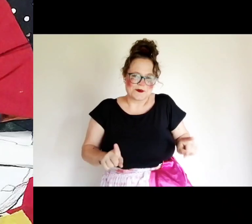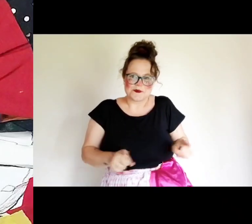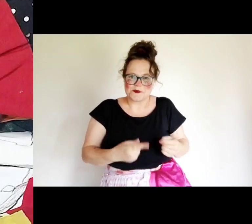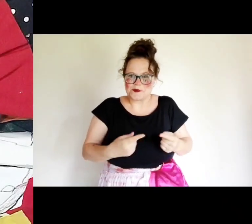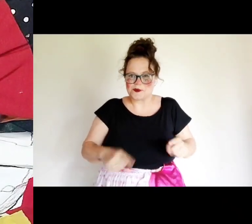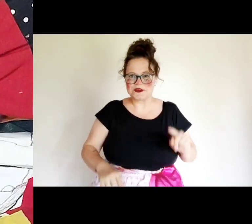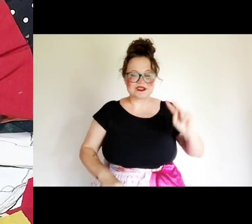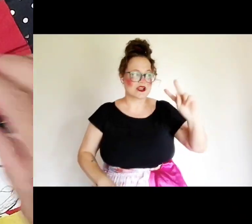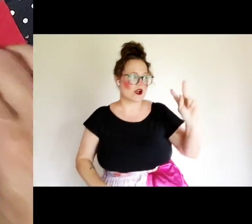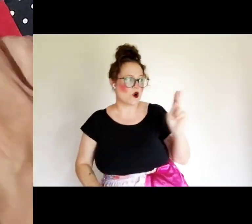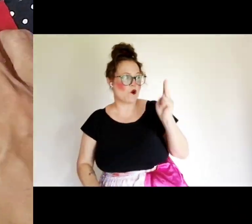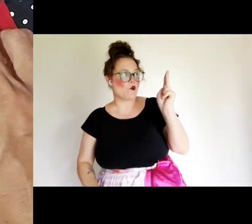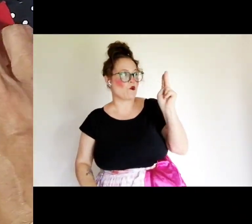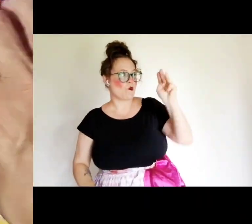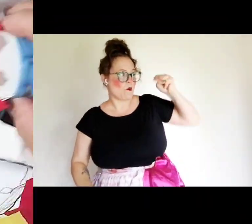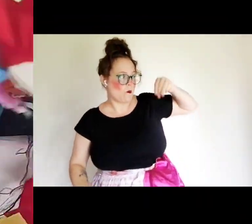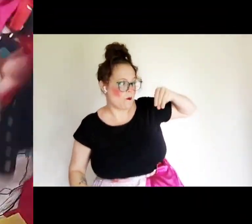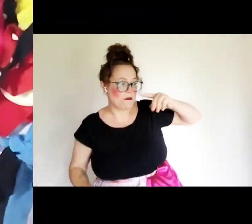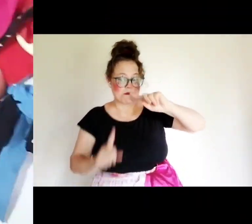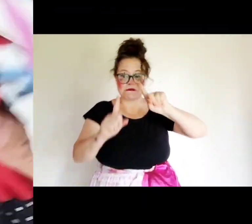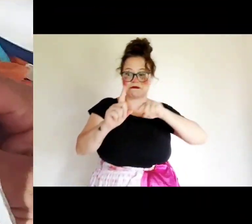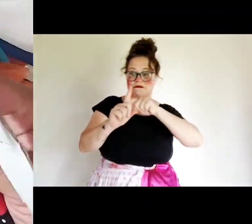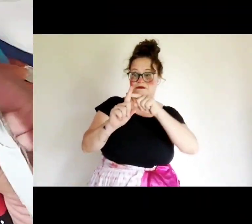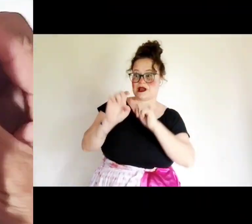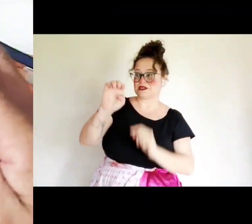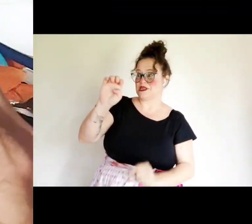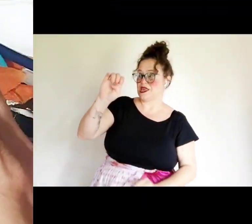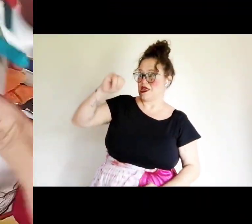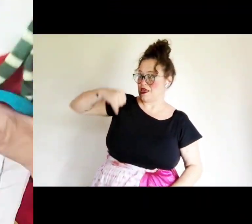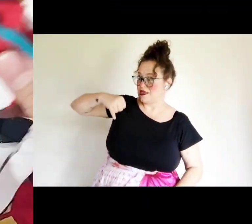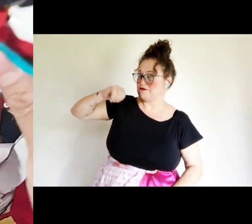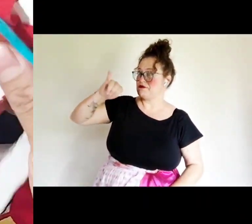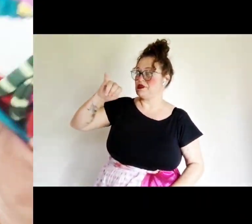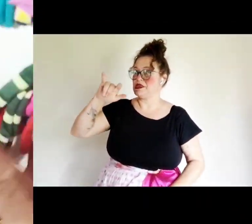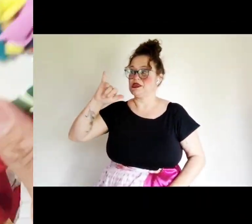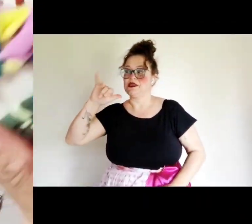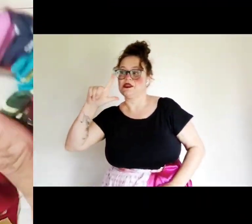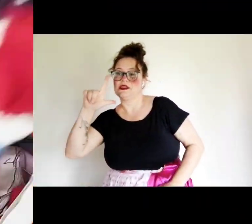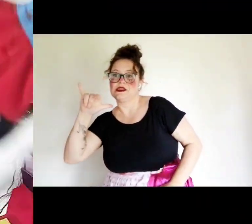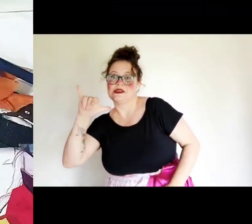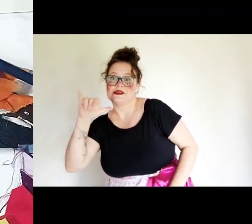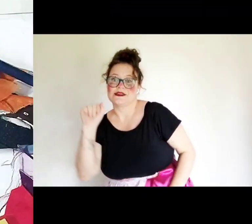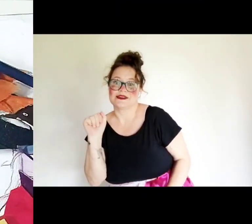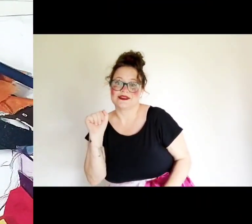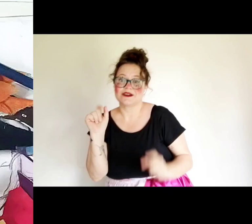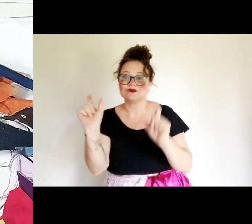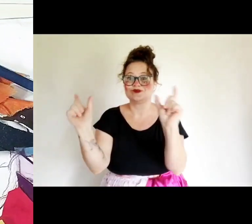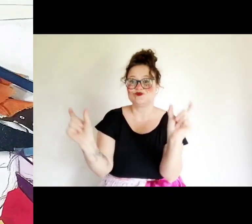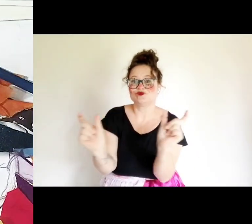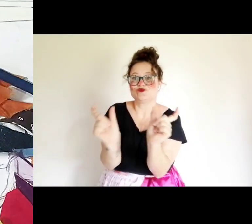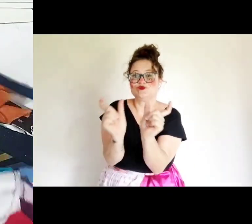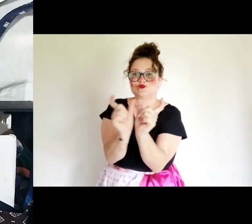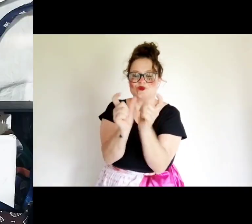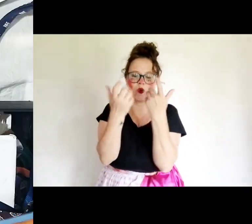Milha, Nil Humberto, Nil e Milha. Boneca de pano, Milha é feita de pano,